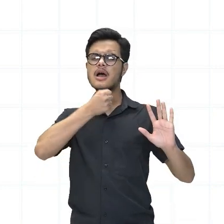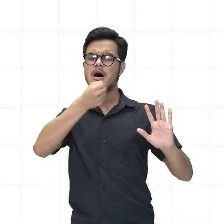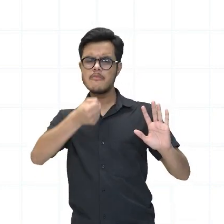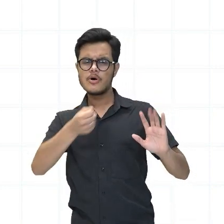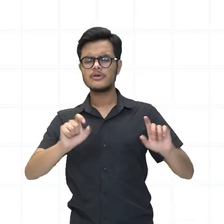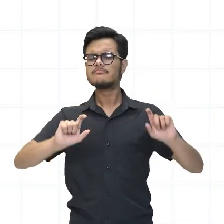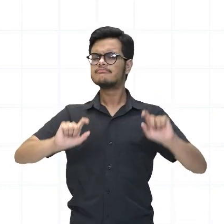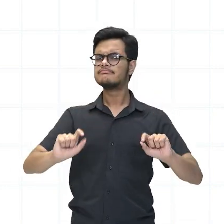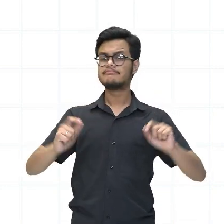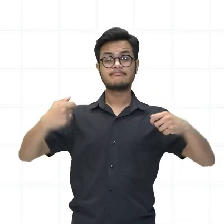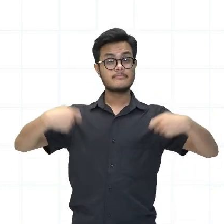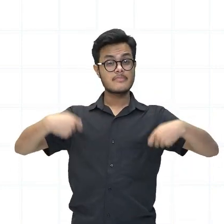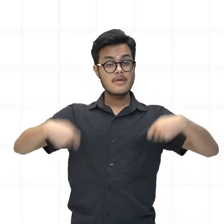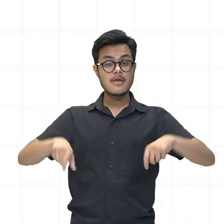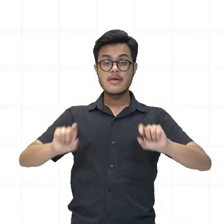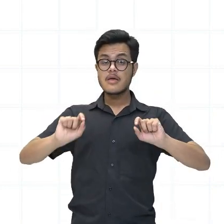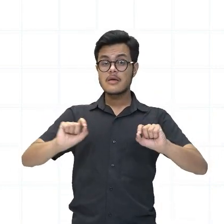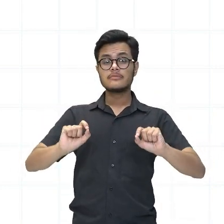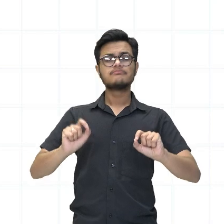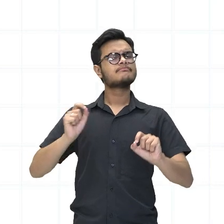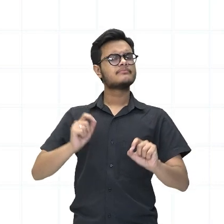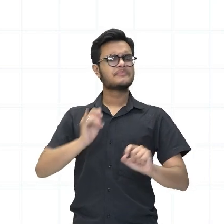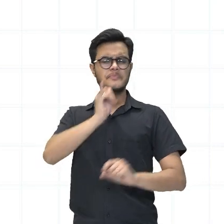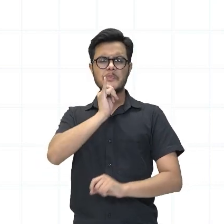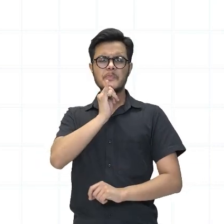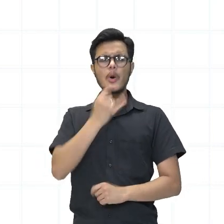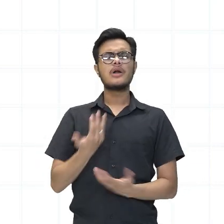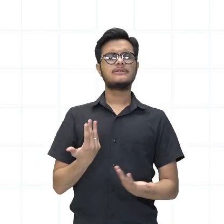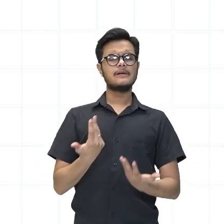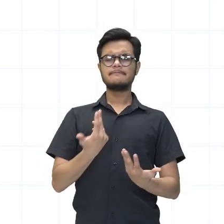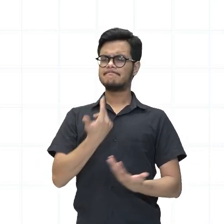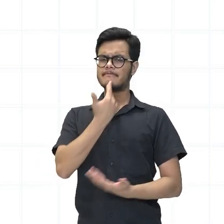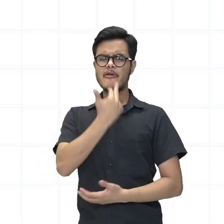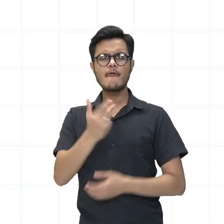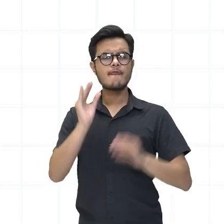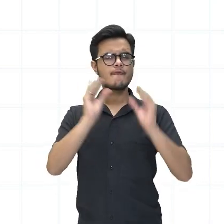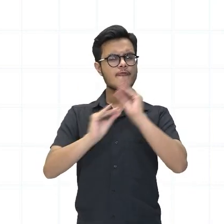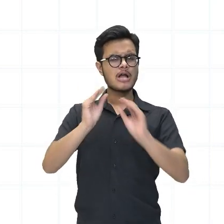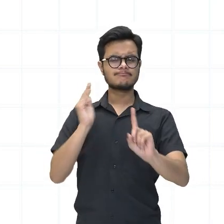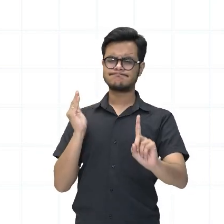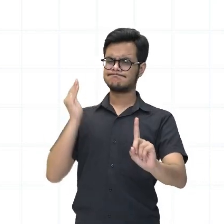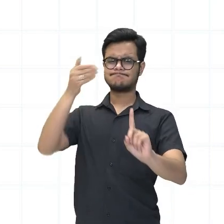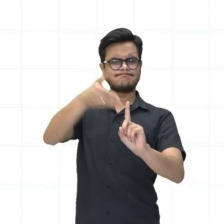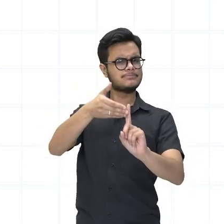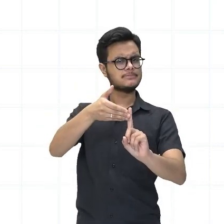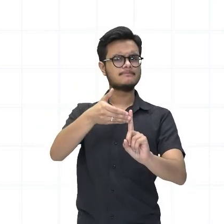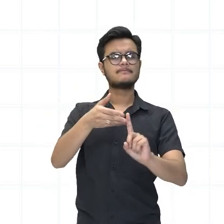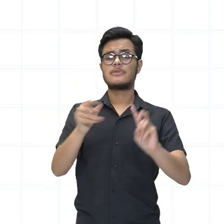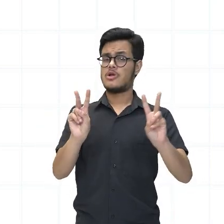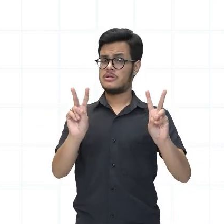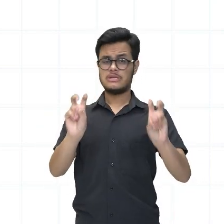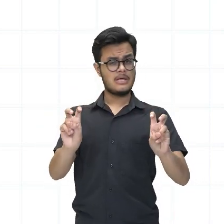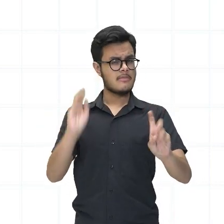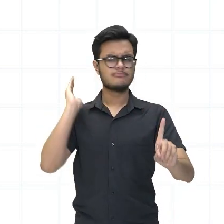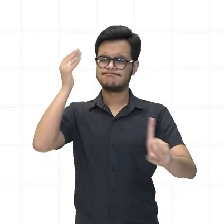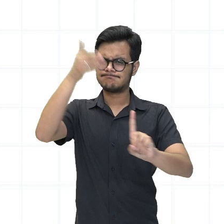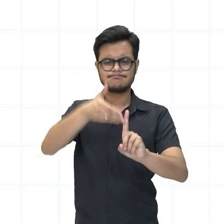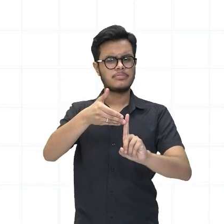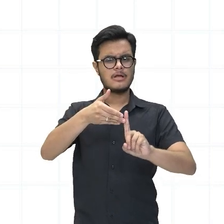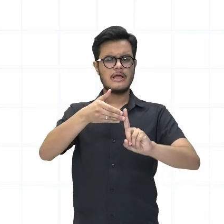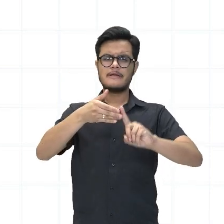como características: possui linguagem clara, objetiva e direta, tem que passar a